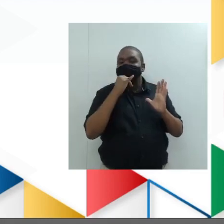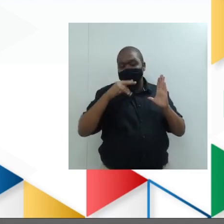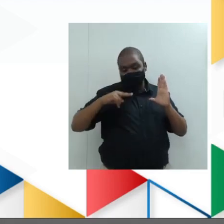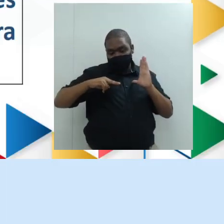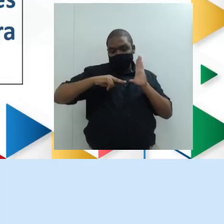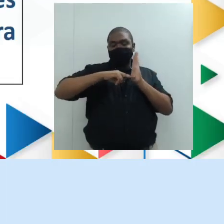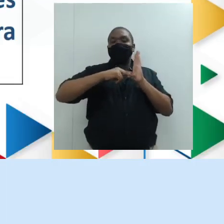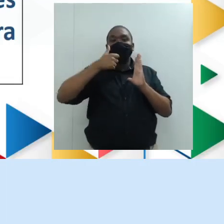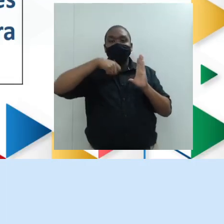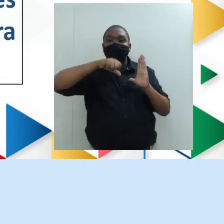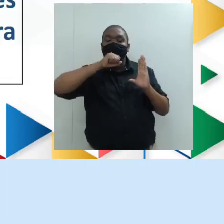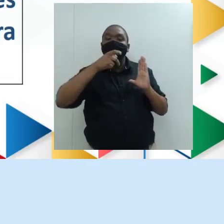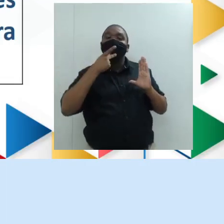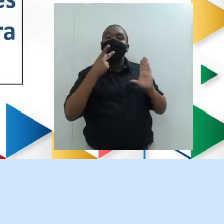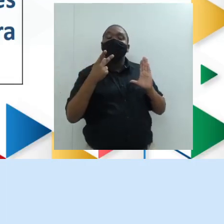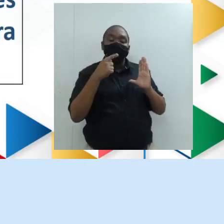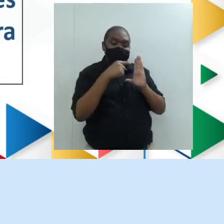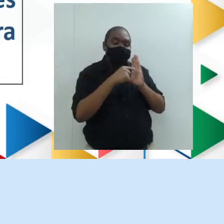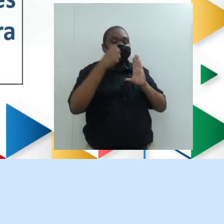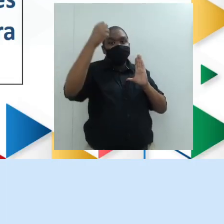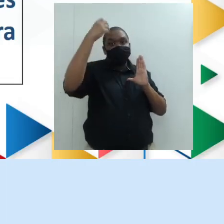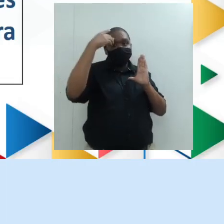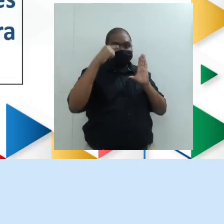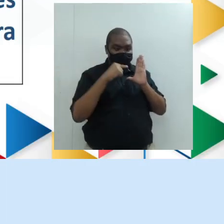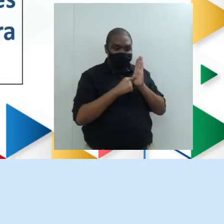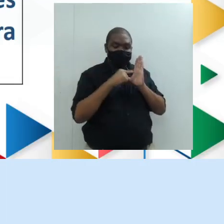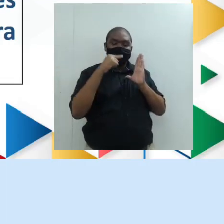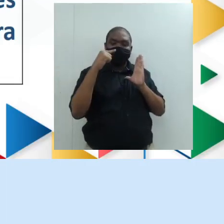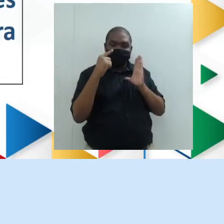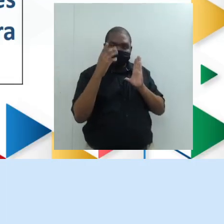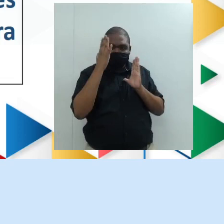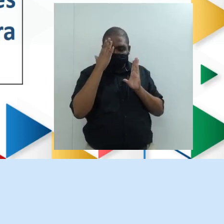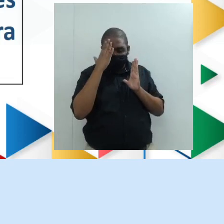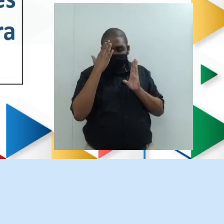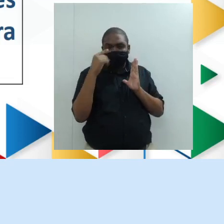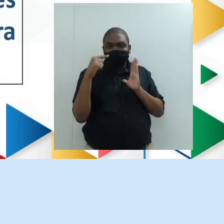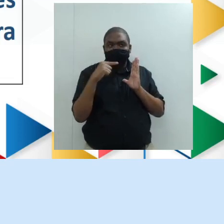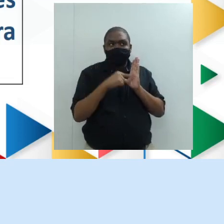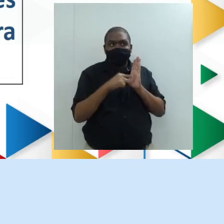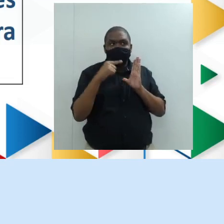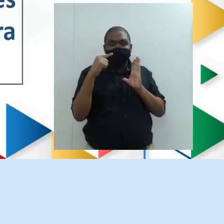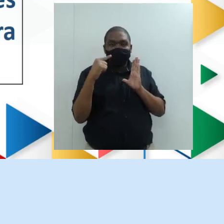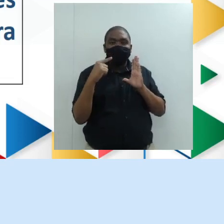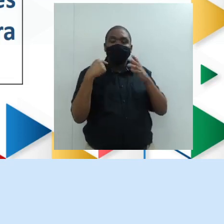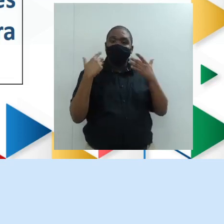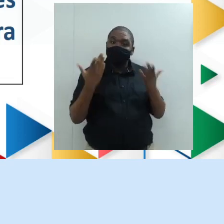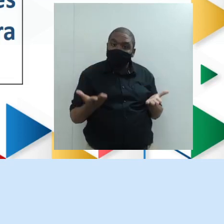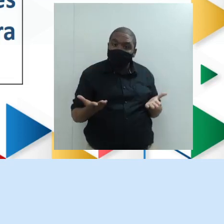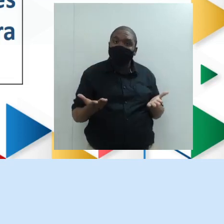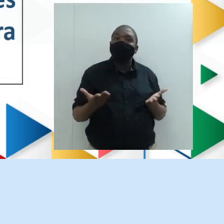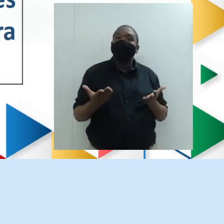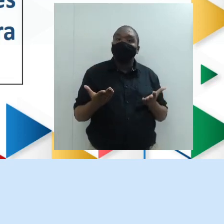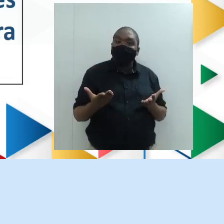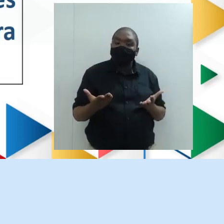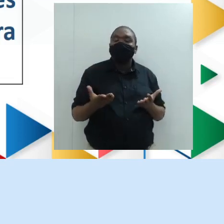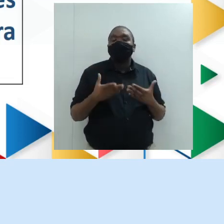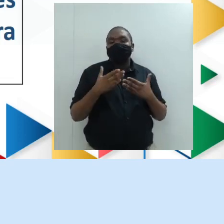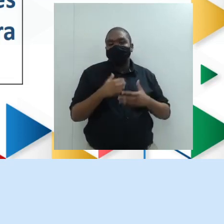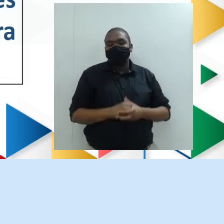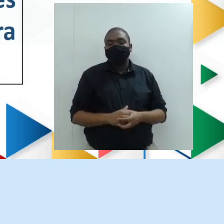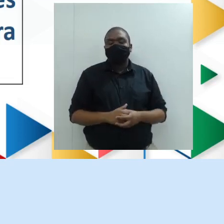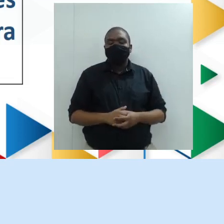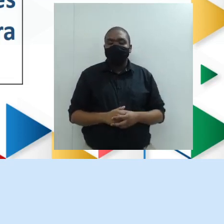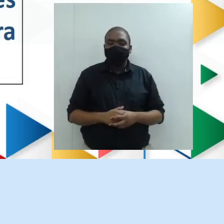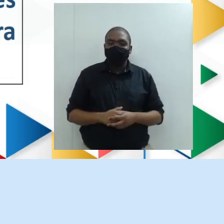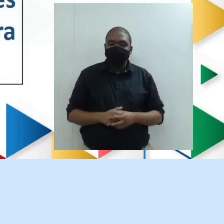Quando a mamãe chega ali, ó, desliga ali a tomada do teu quarto, porque a luz está acesa. Então, é uma chave ou um